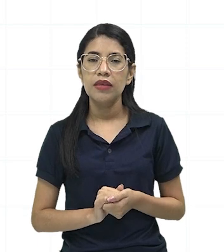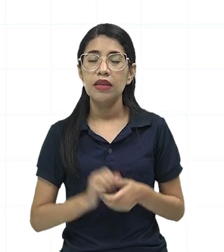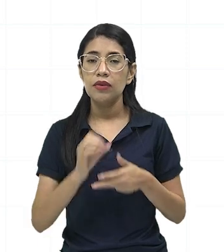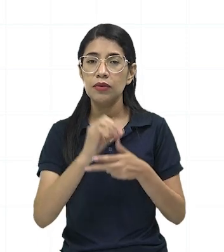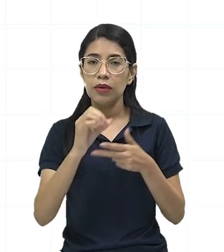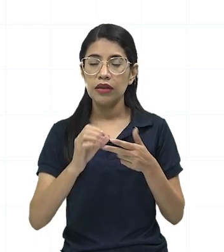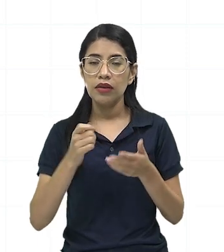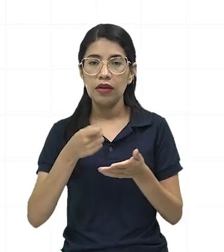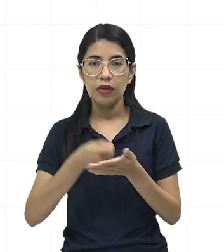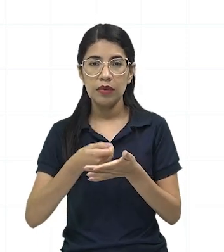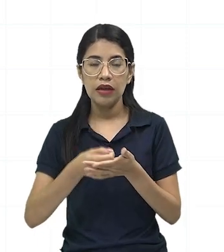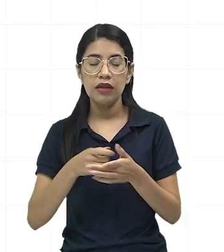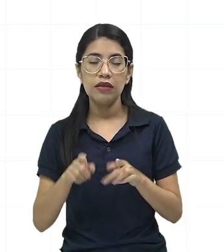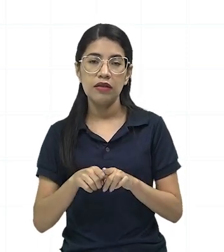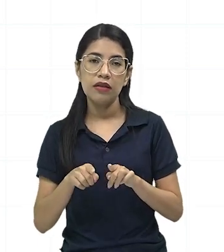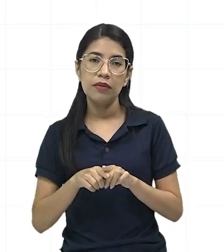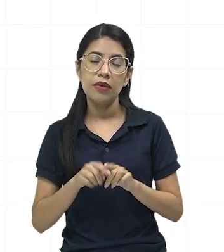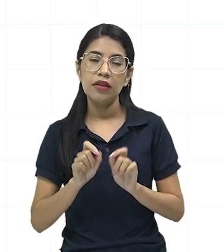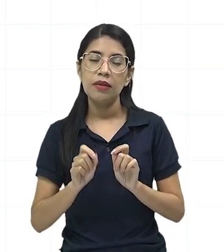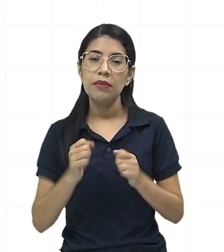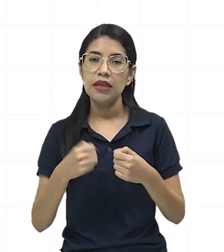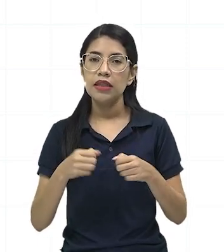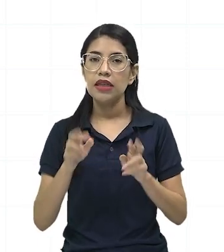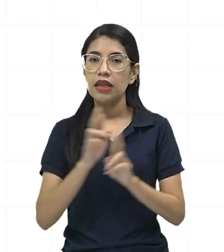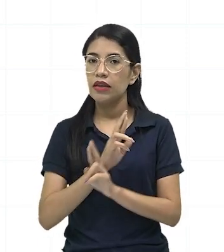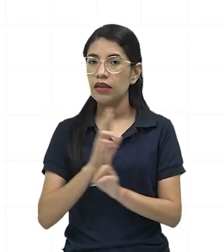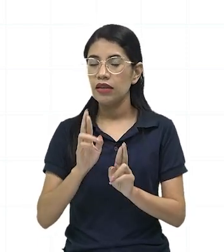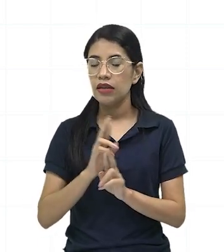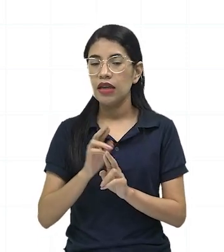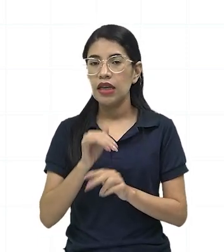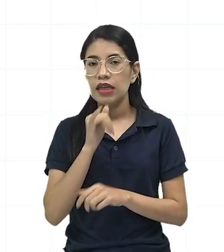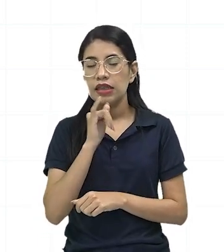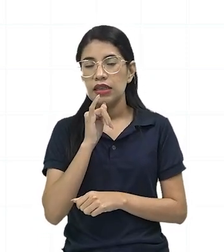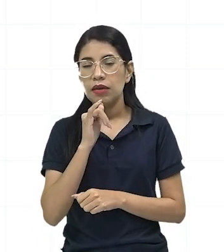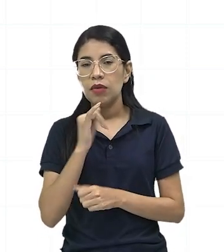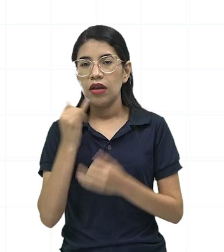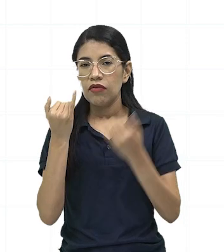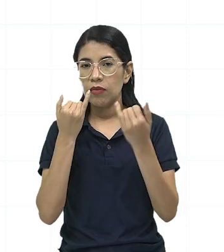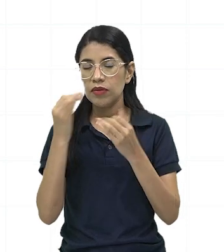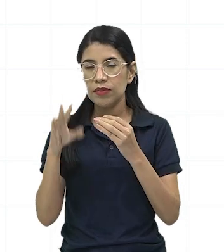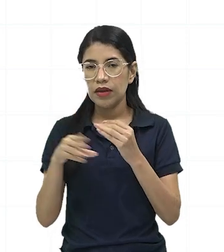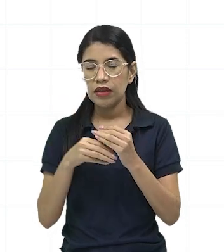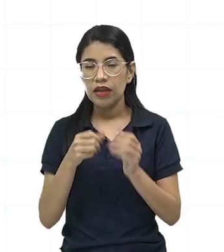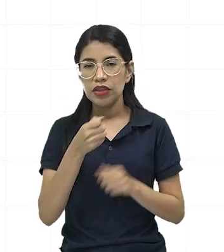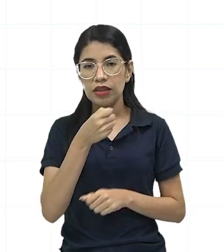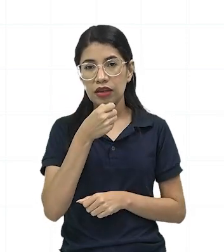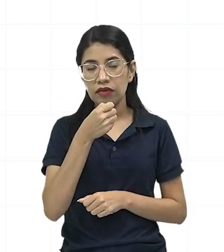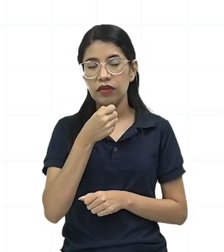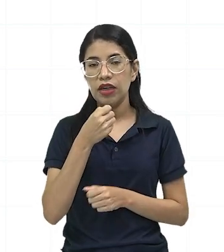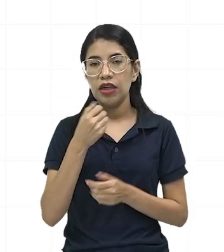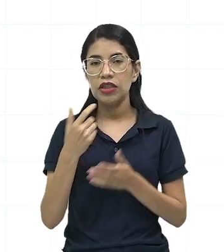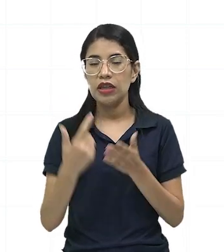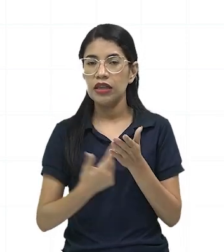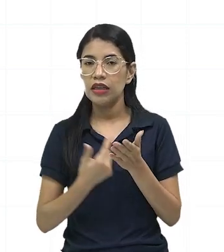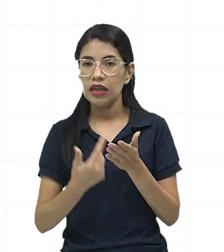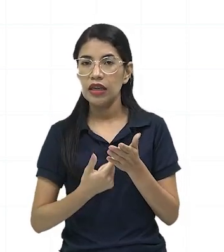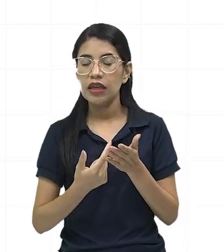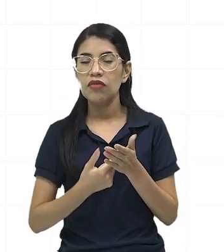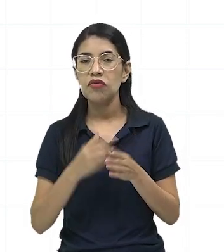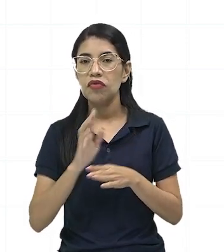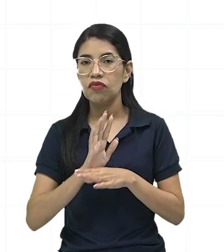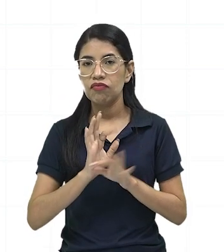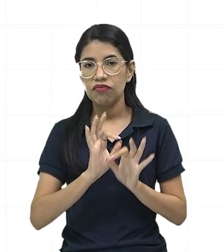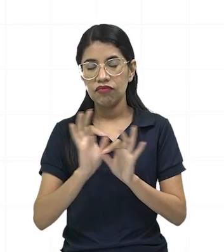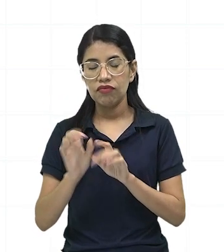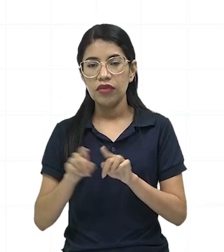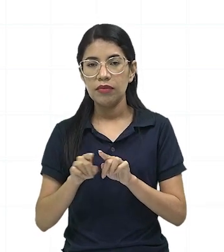basicamente obrigatório. Você precisa fazer relações com entrevistas, com documentários, com obras, livros no geral, para destacar o